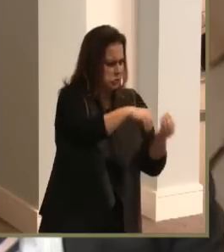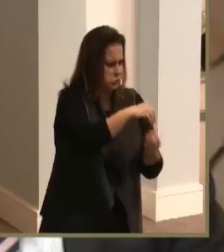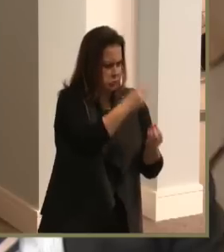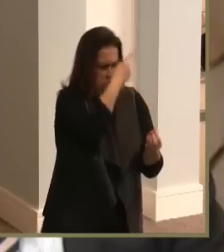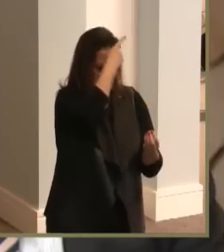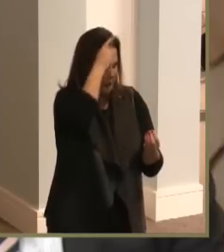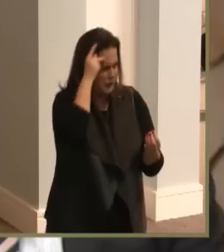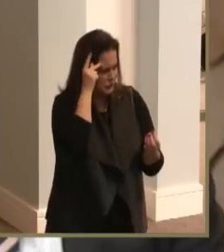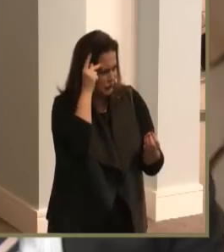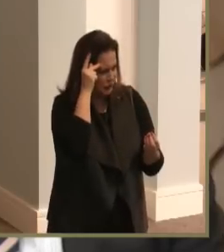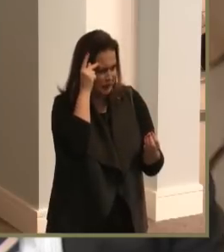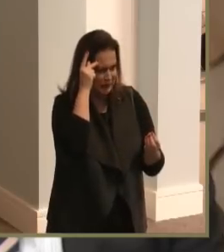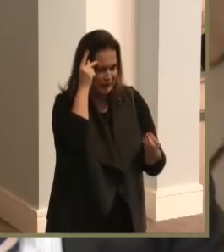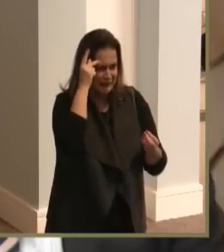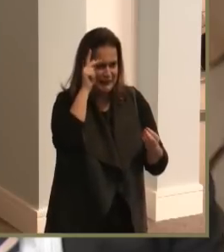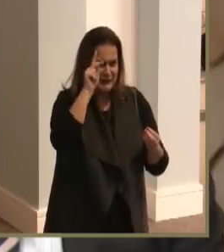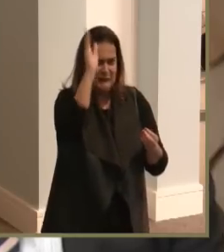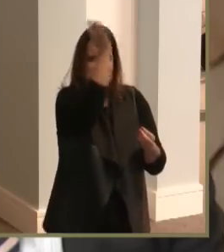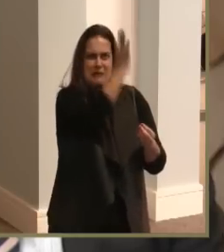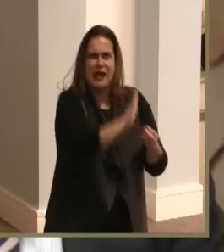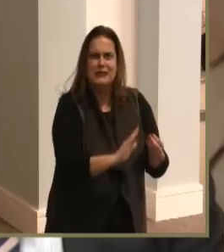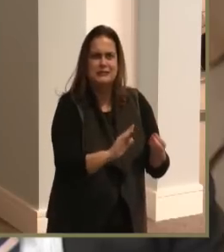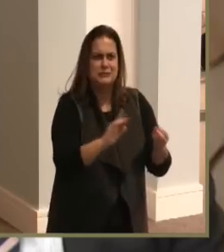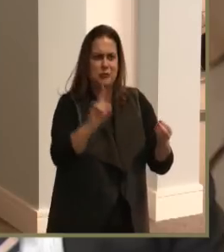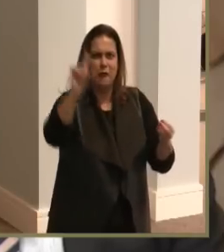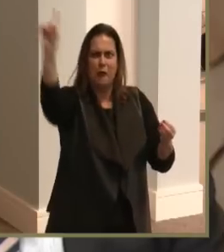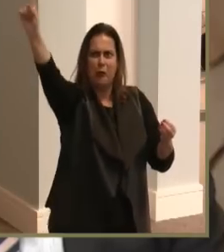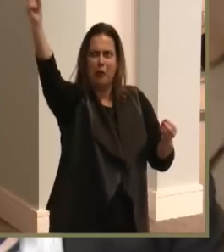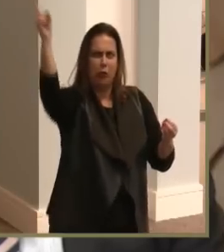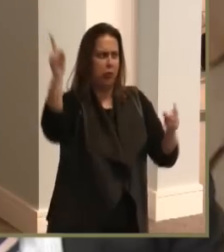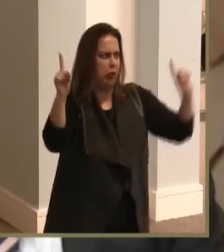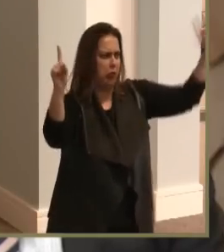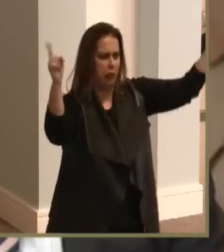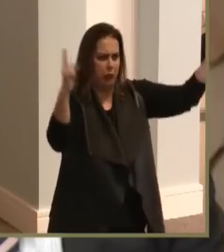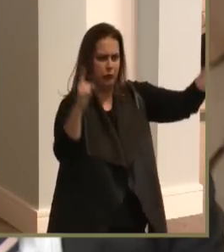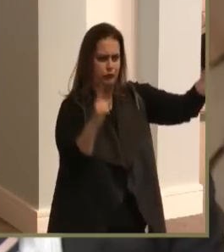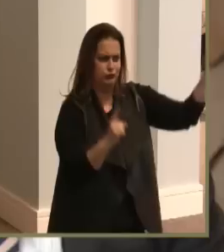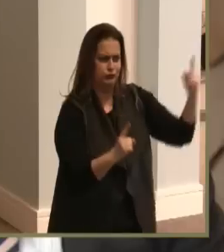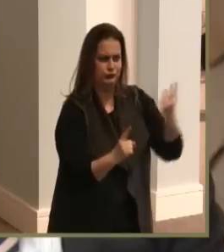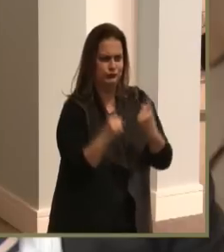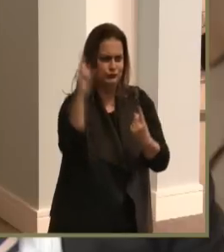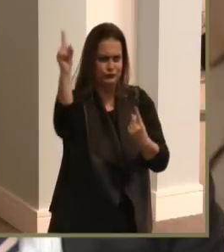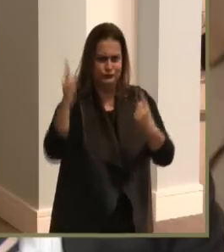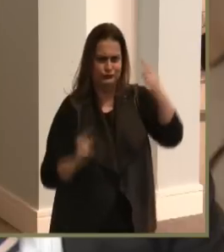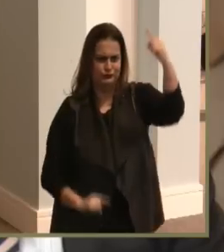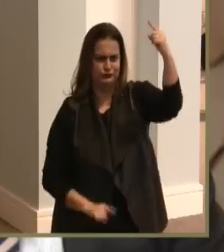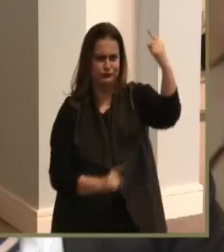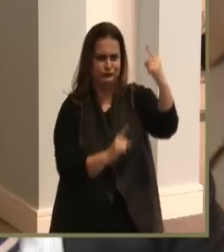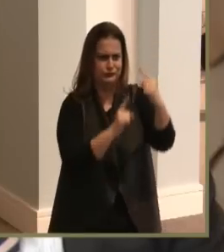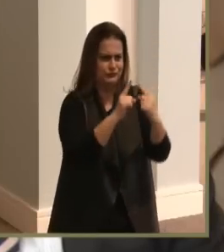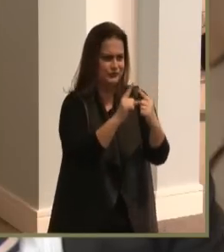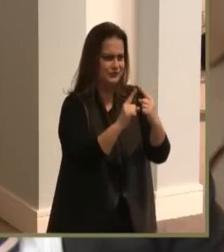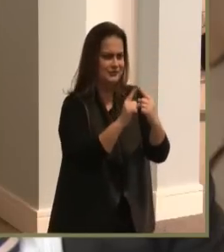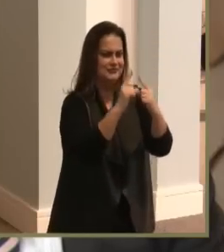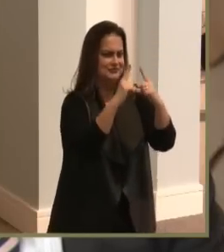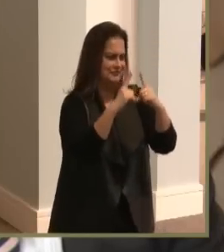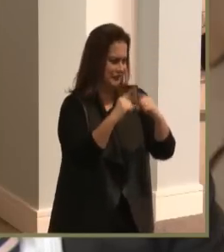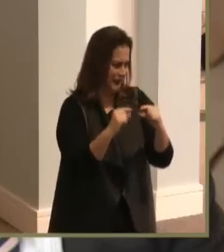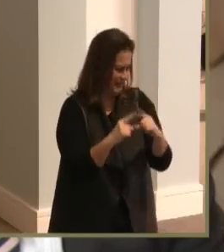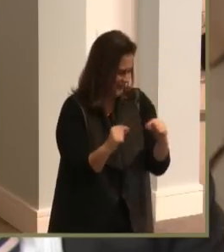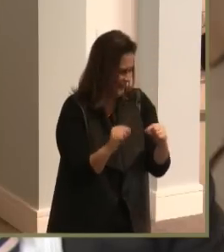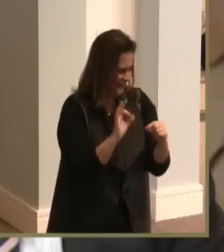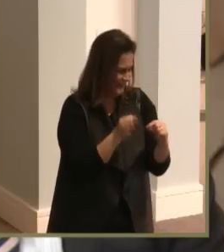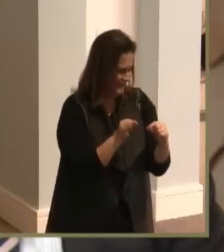de pessoas de toda a região do nosso Brasil, de todas as regiões do Brasil, norte e sul. E temos aqui